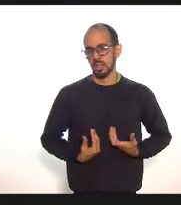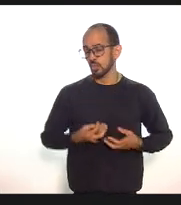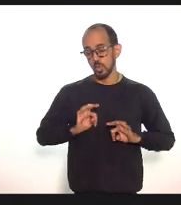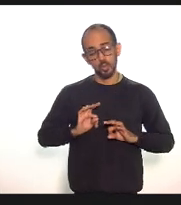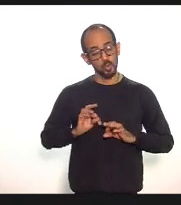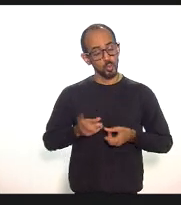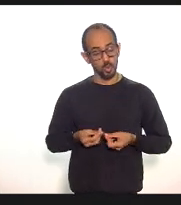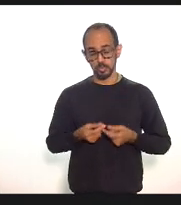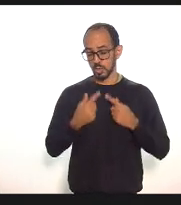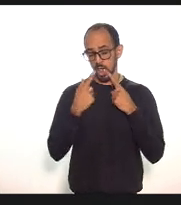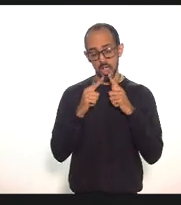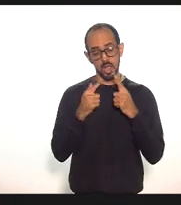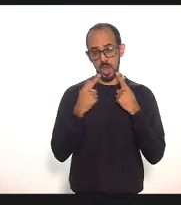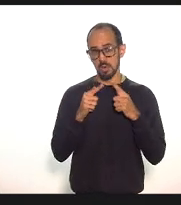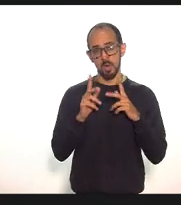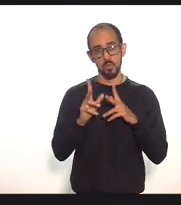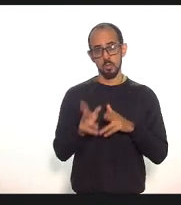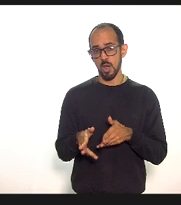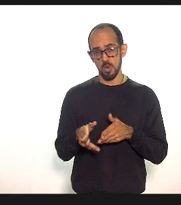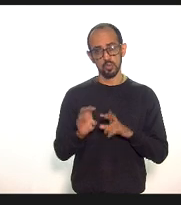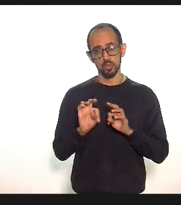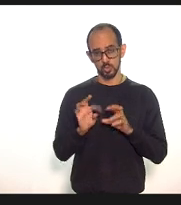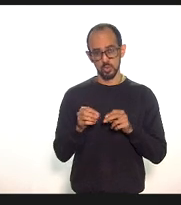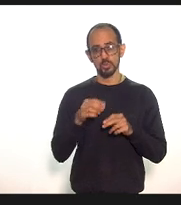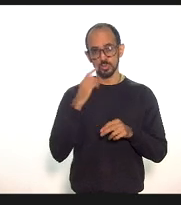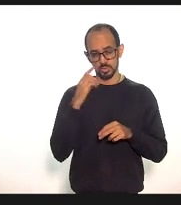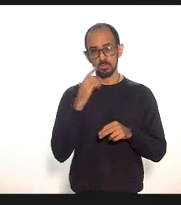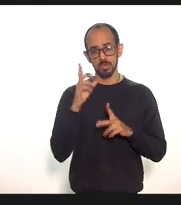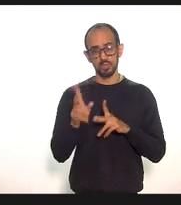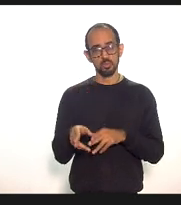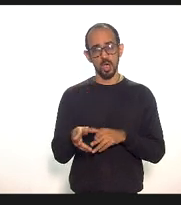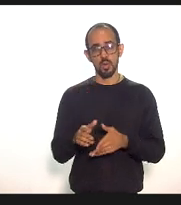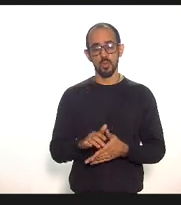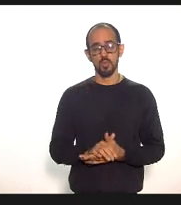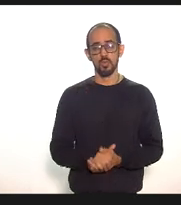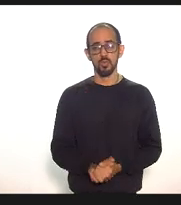isso. Todos os deputados vêm aqui falar isso.